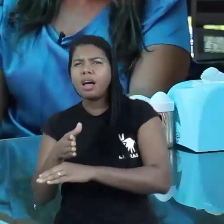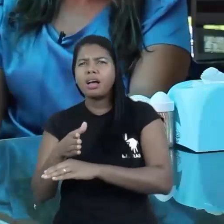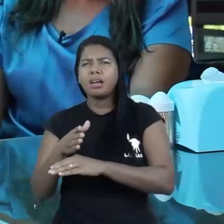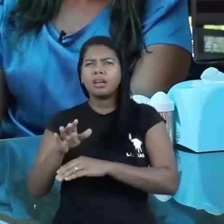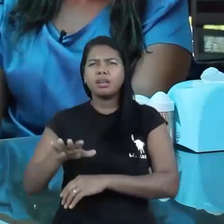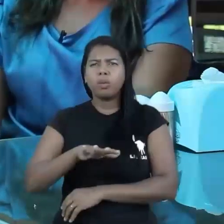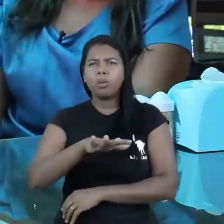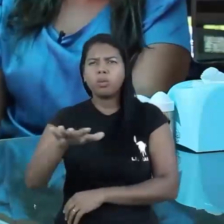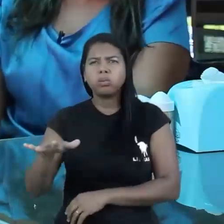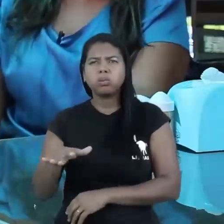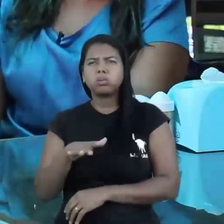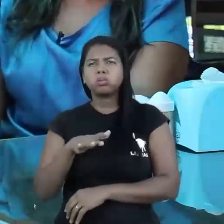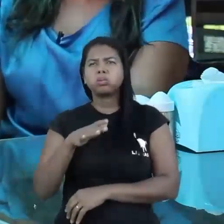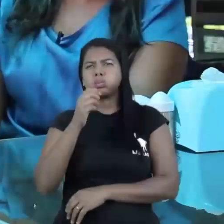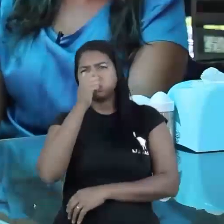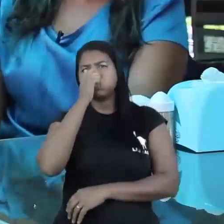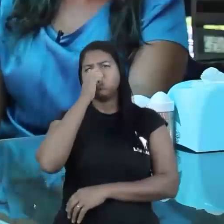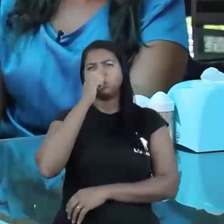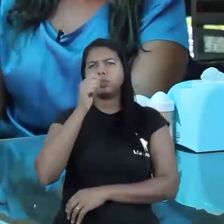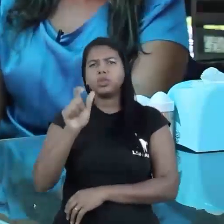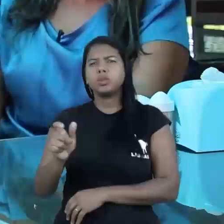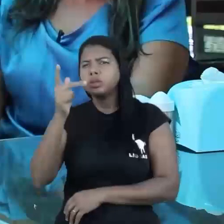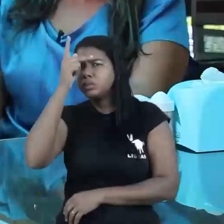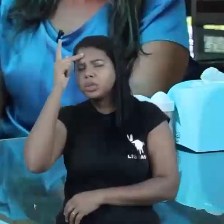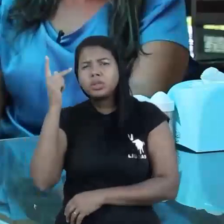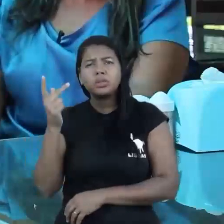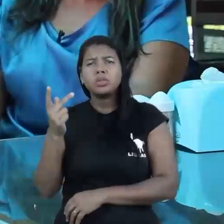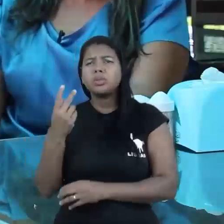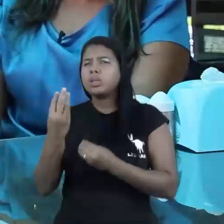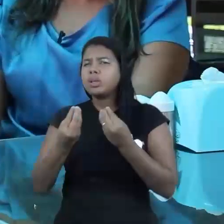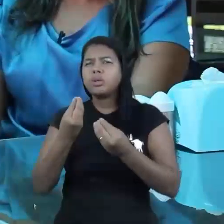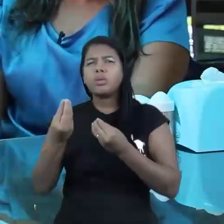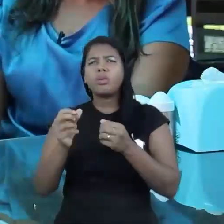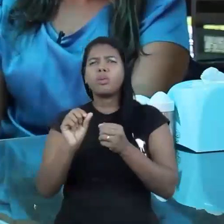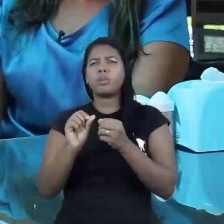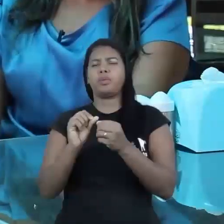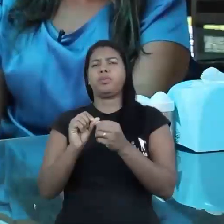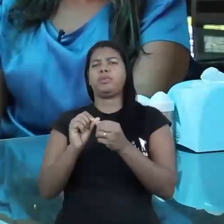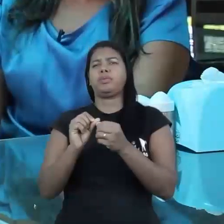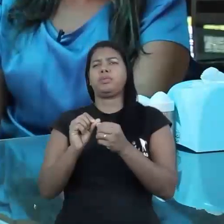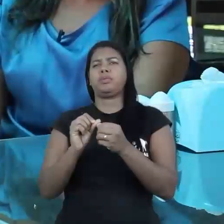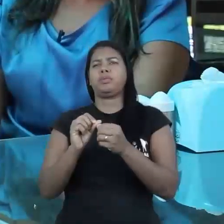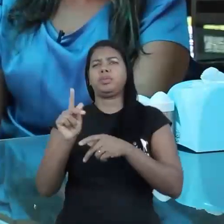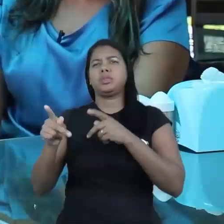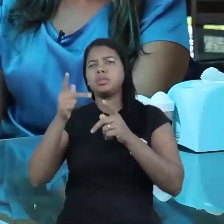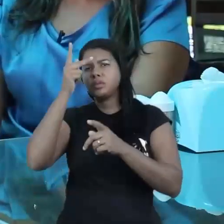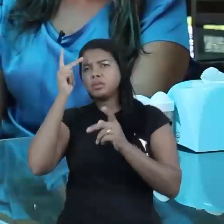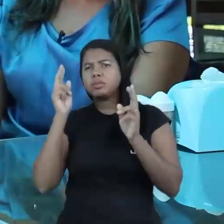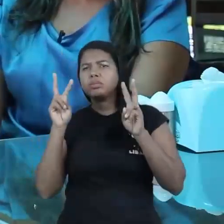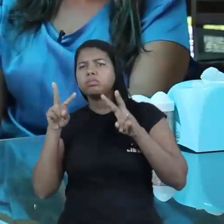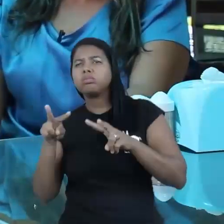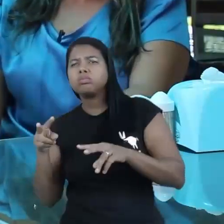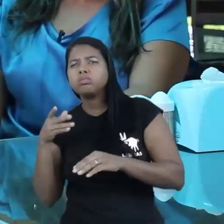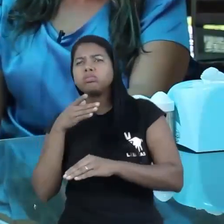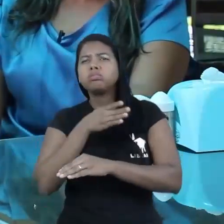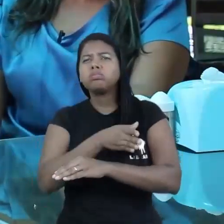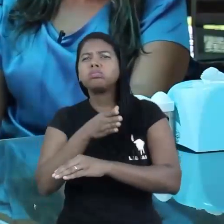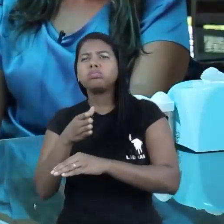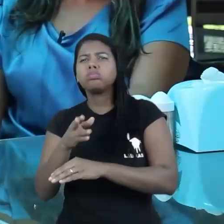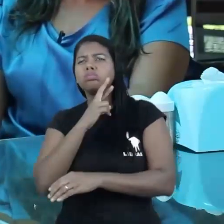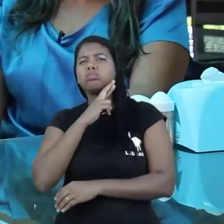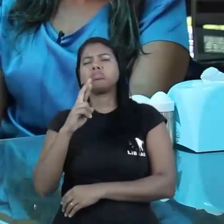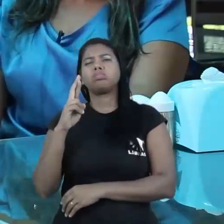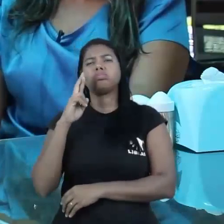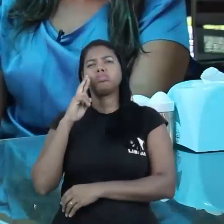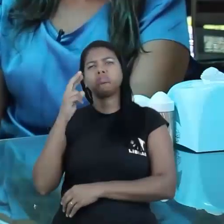pessoal falando, e eu não sabia como é que funcionava isso. Aí foi quando eu comecei o curso, que eu já falei, e eu vi